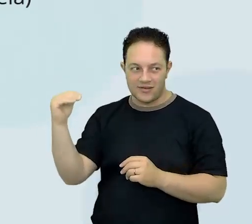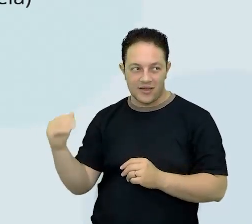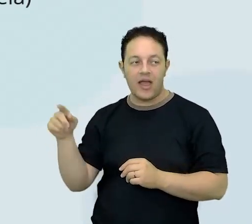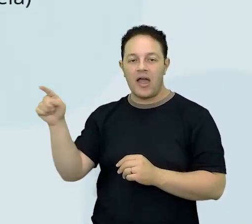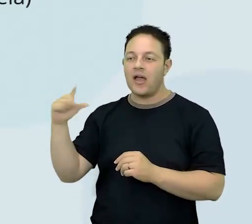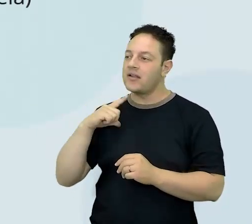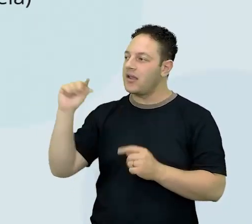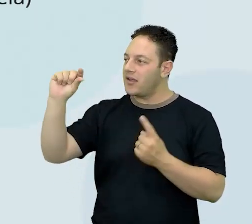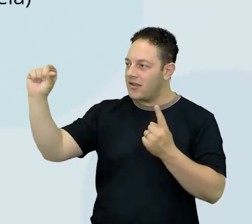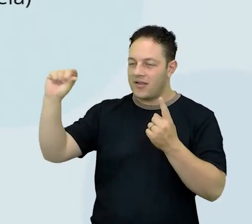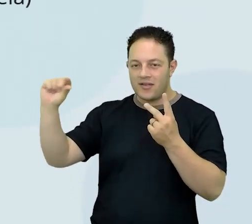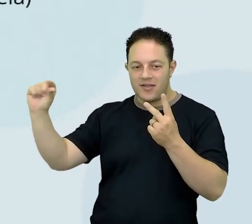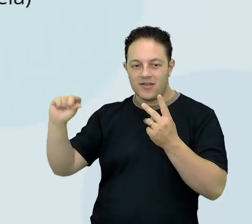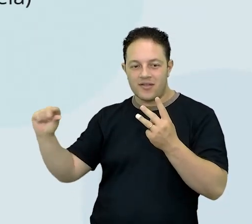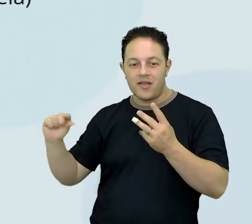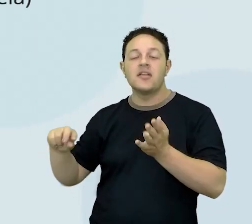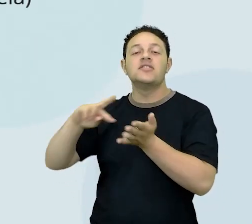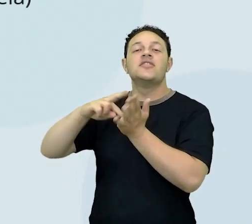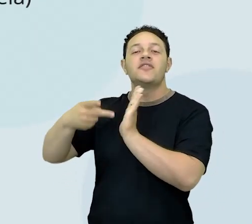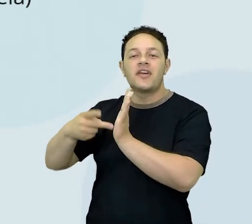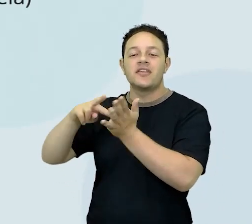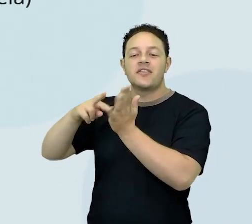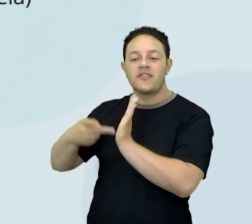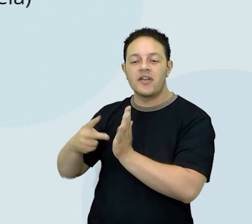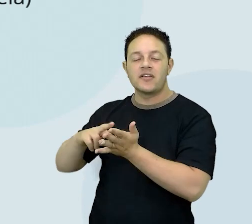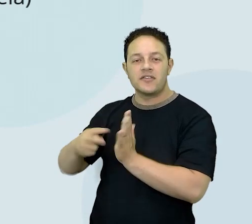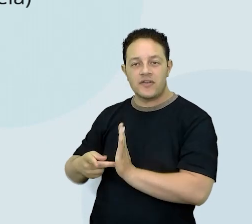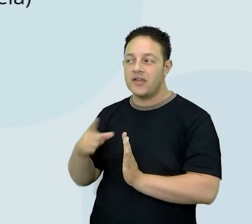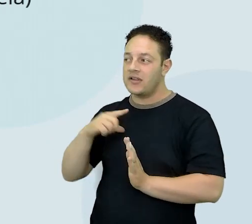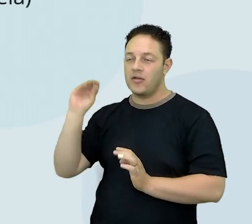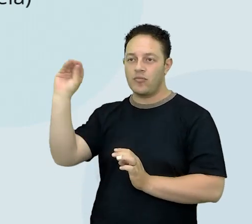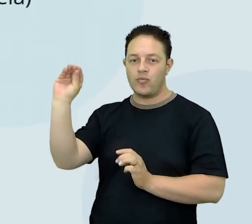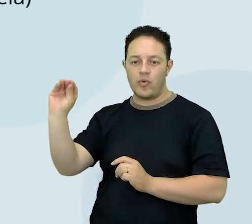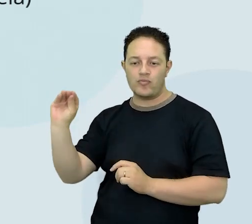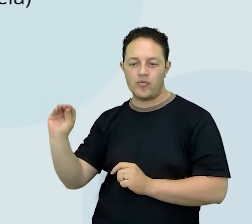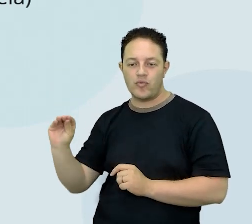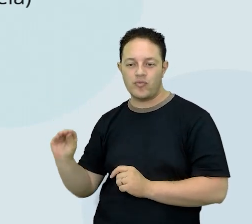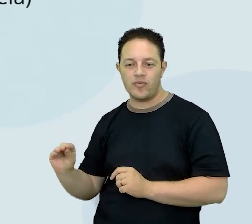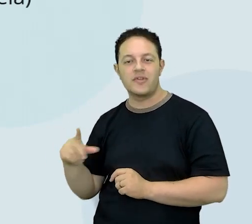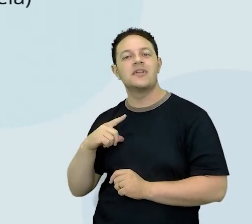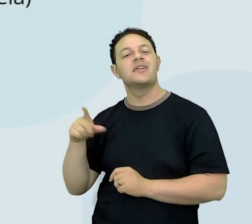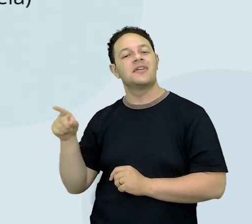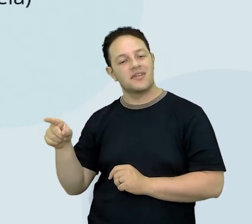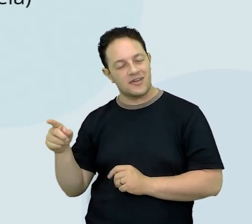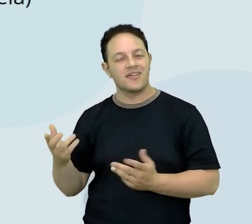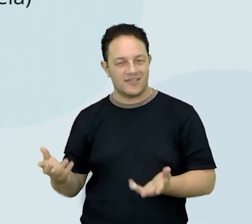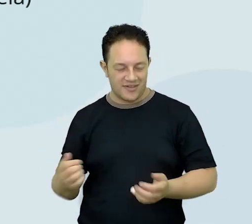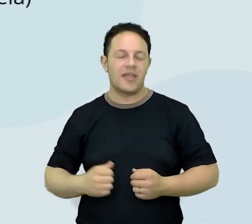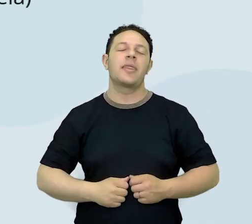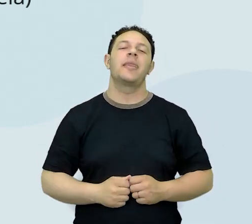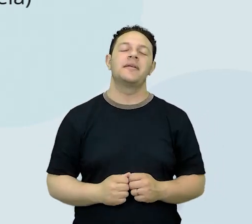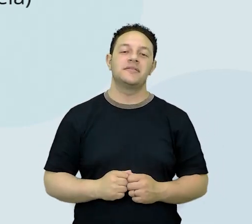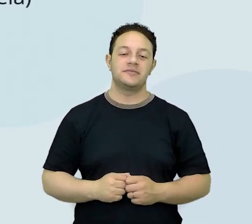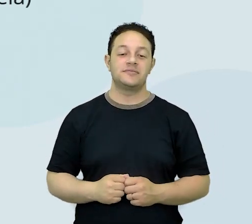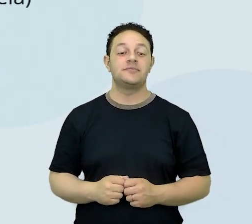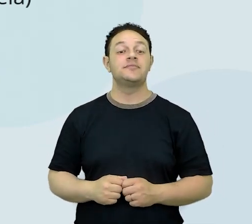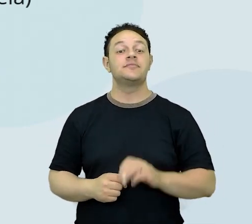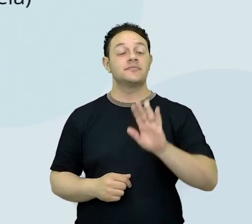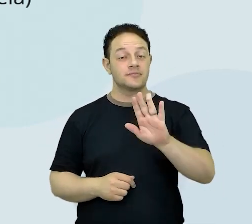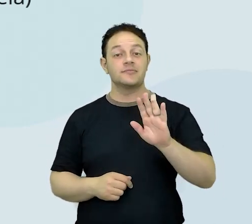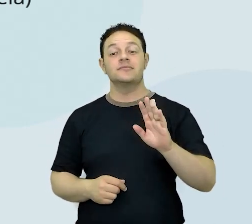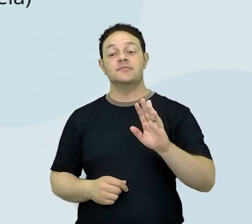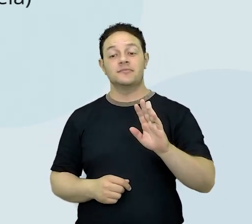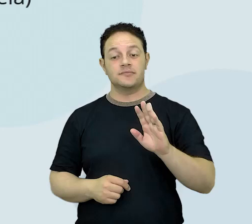outra cor significa aquilo, ou os símbolos que eu colocar no mapa vão significar determinadas coisas, tudo bem?